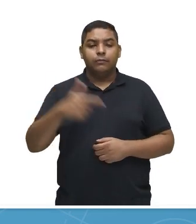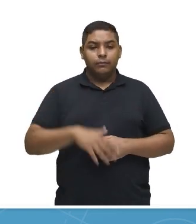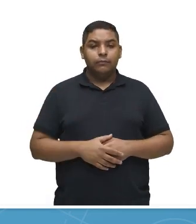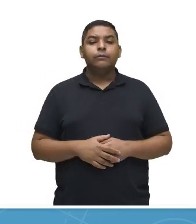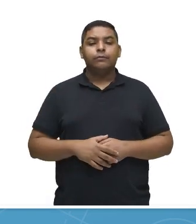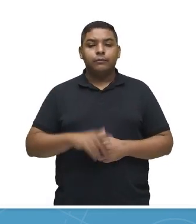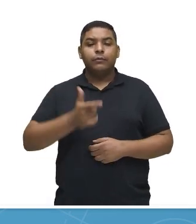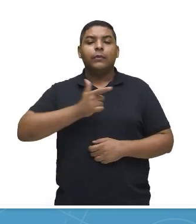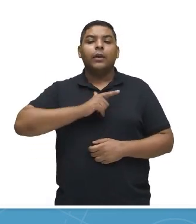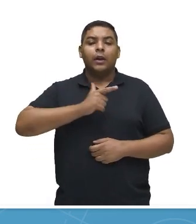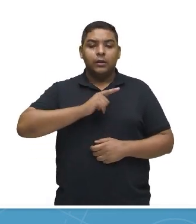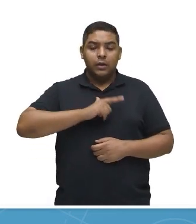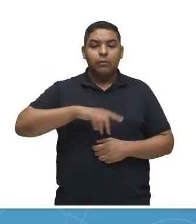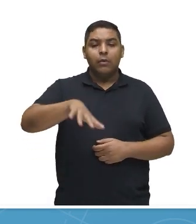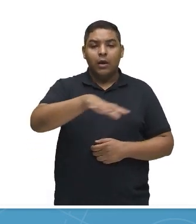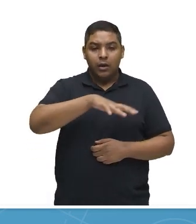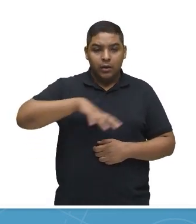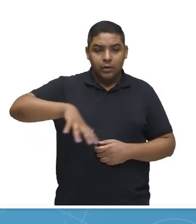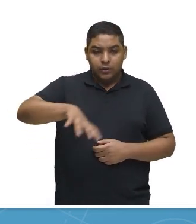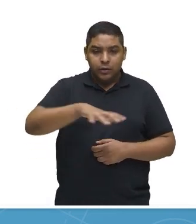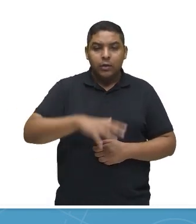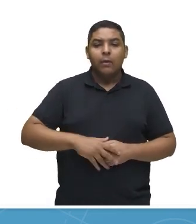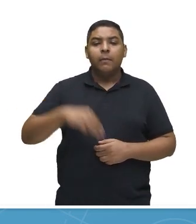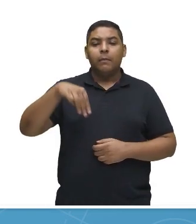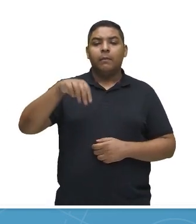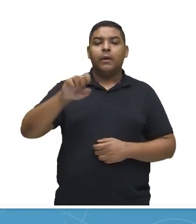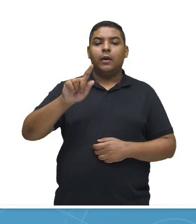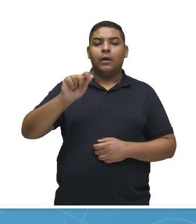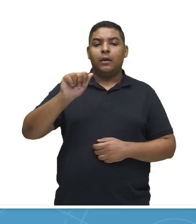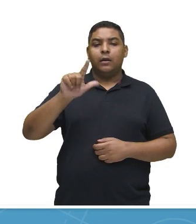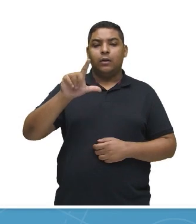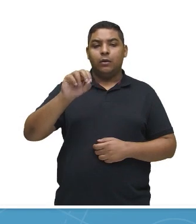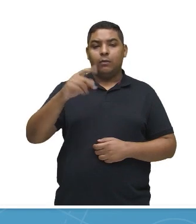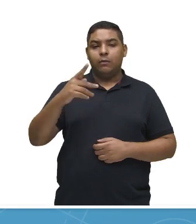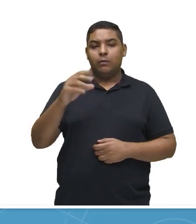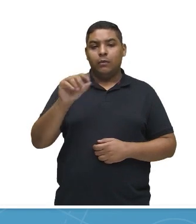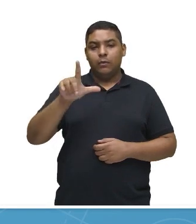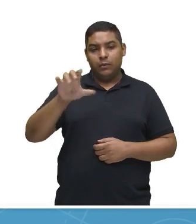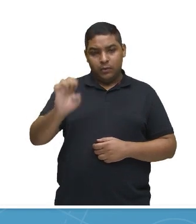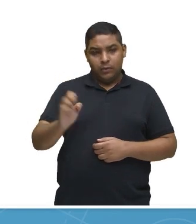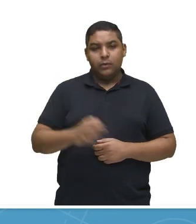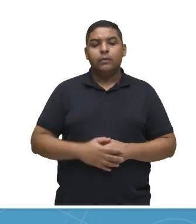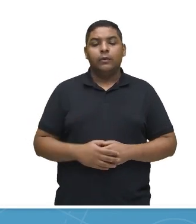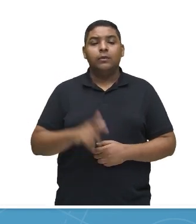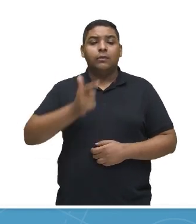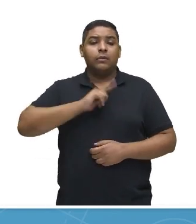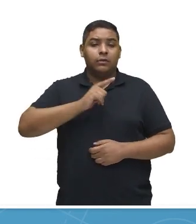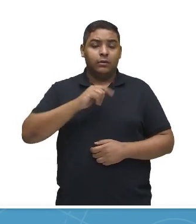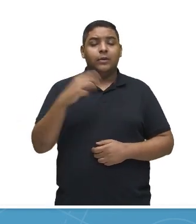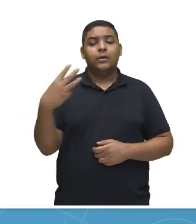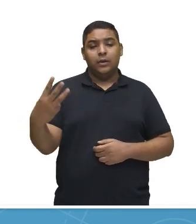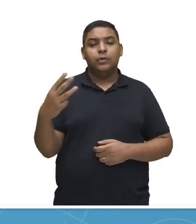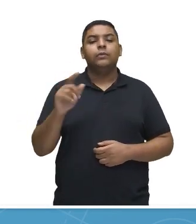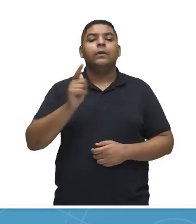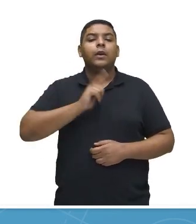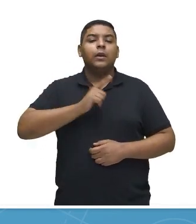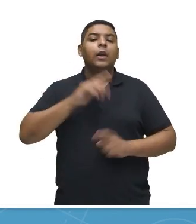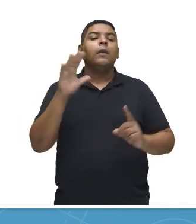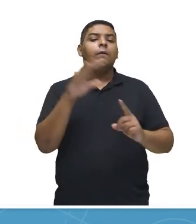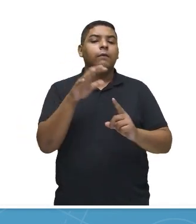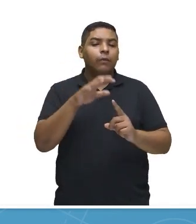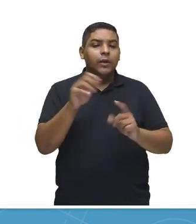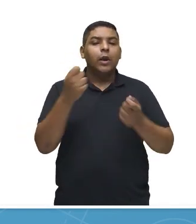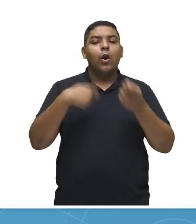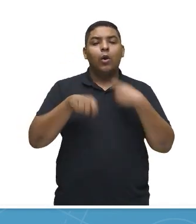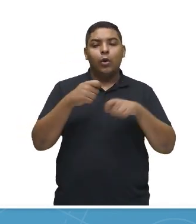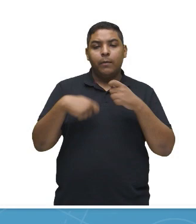região densamente povoada conhecida como megalópole. 3, influenciam a economia